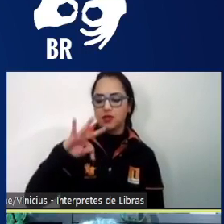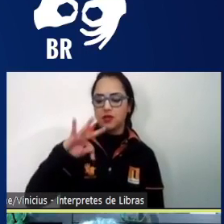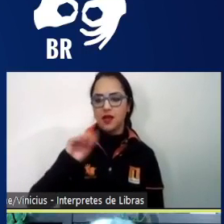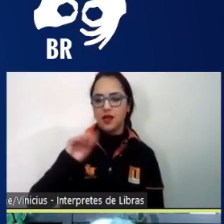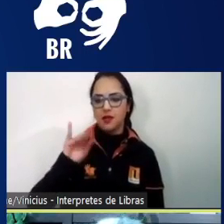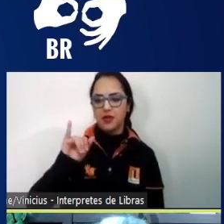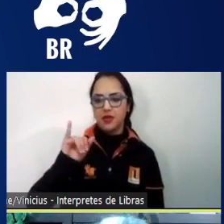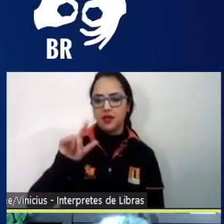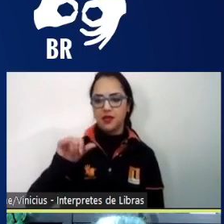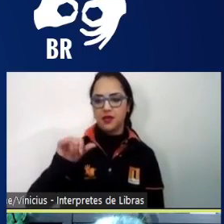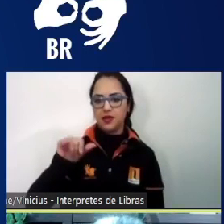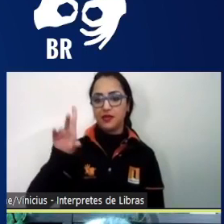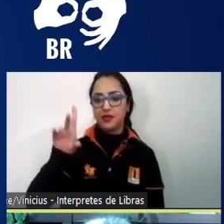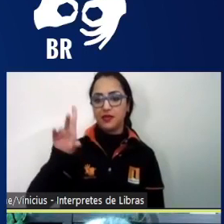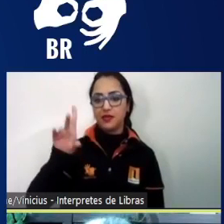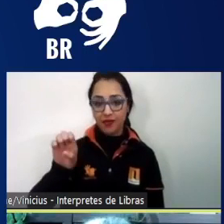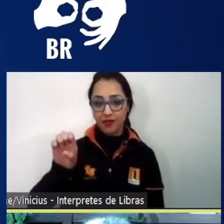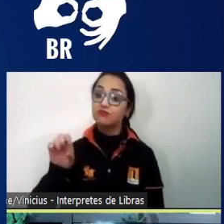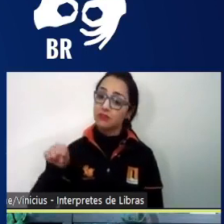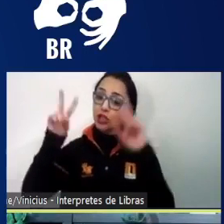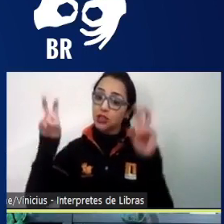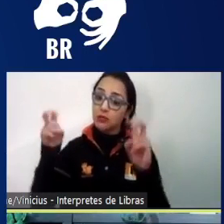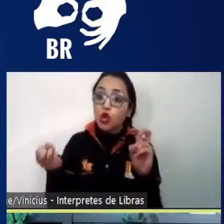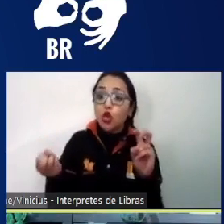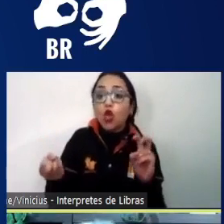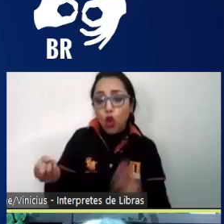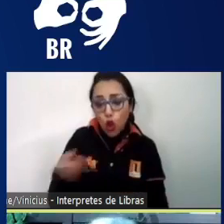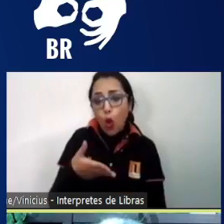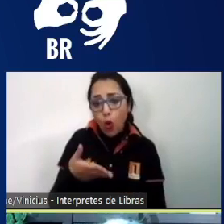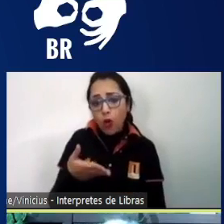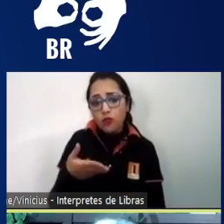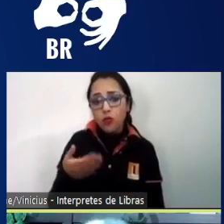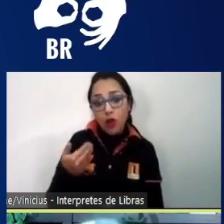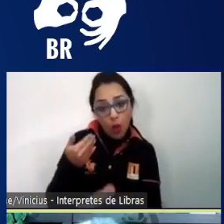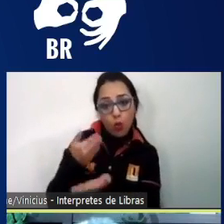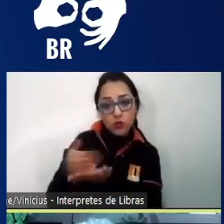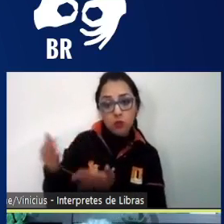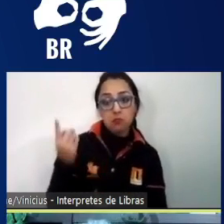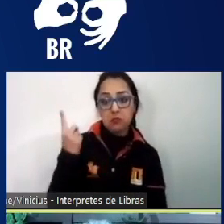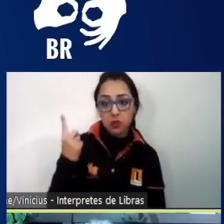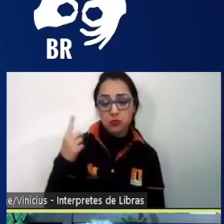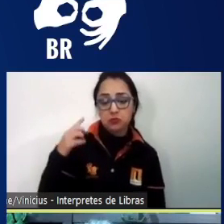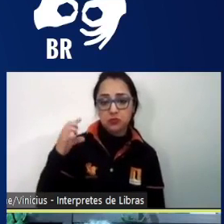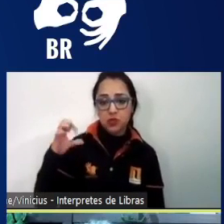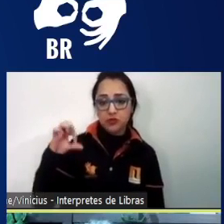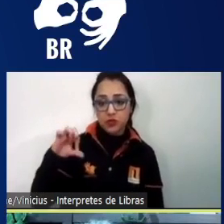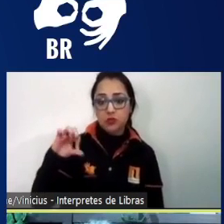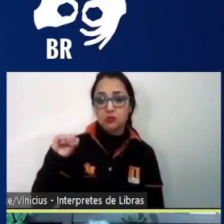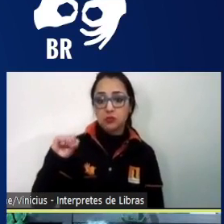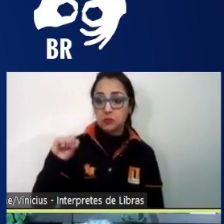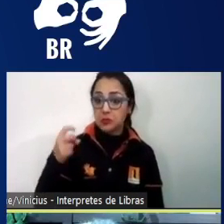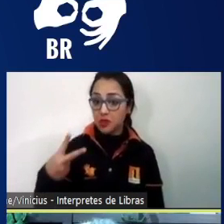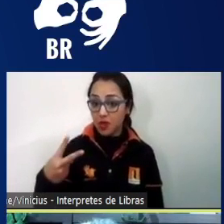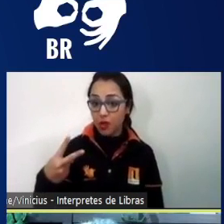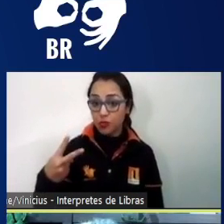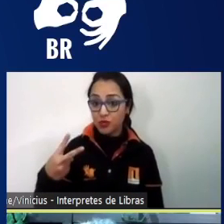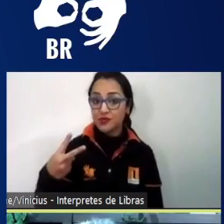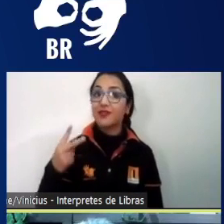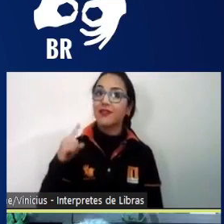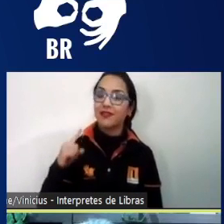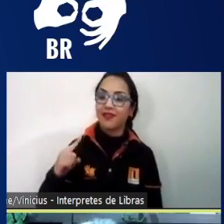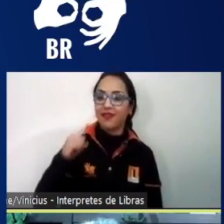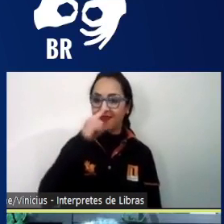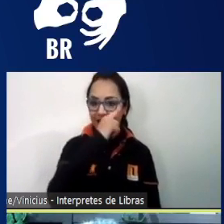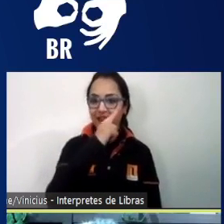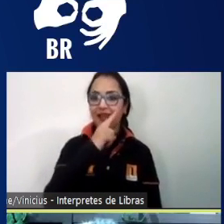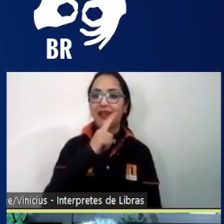delineado em 1972, na primeira Conferência Internacional da ONU, da Organização das Nações